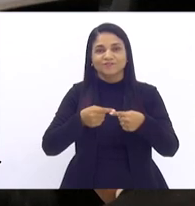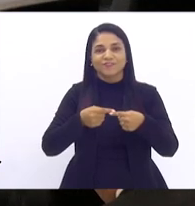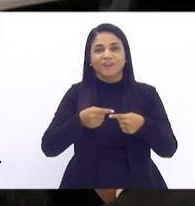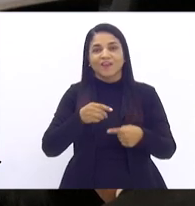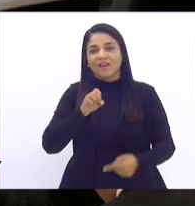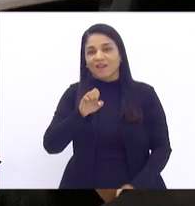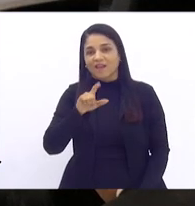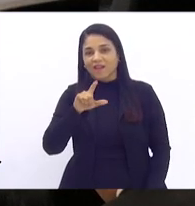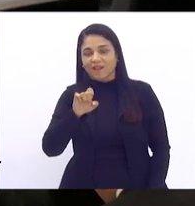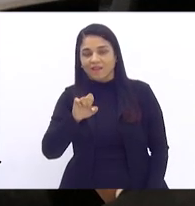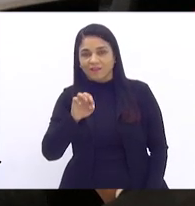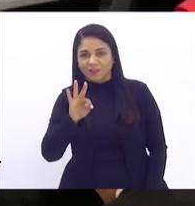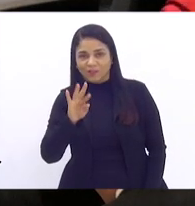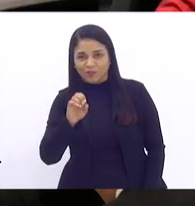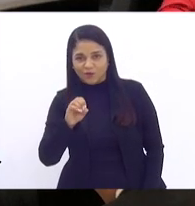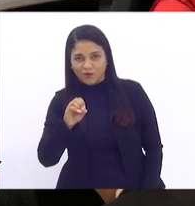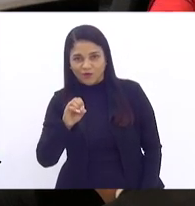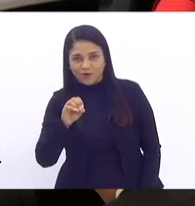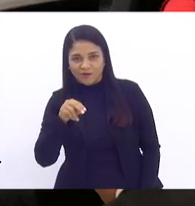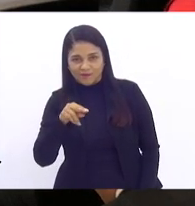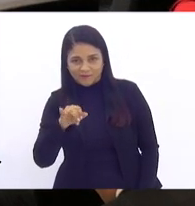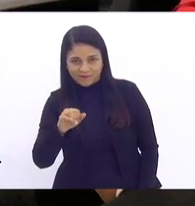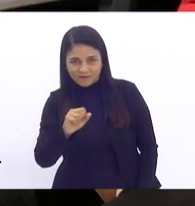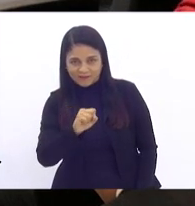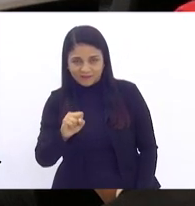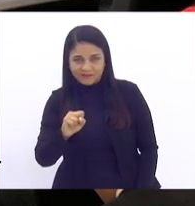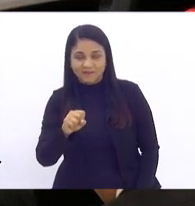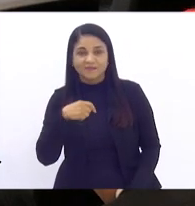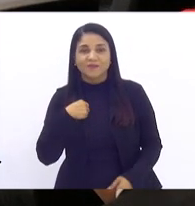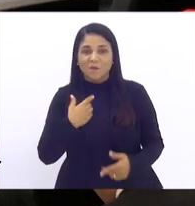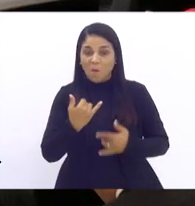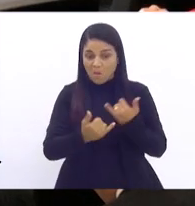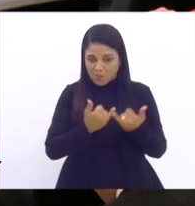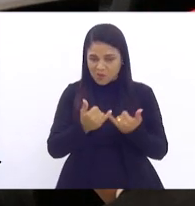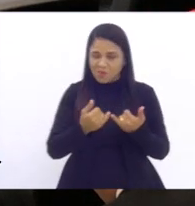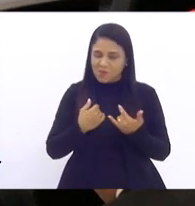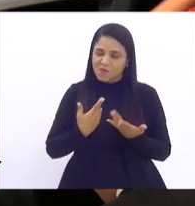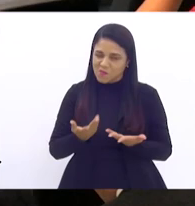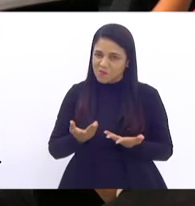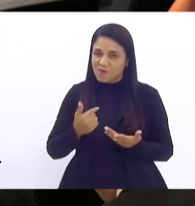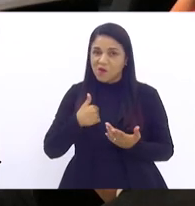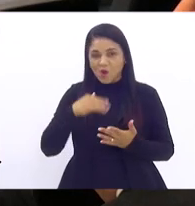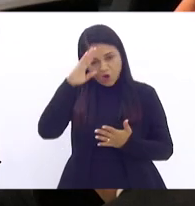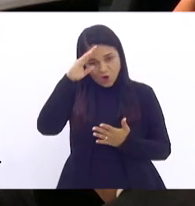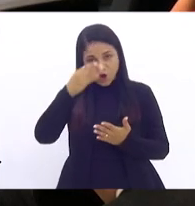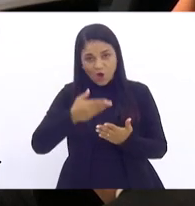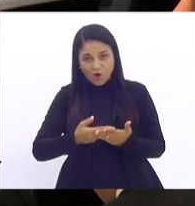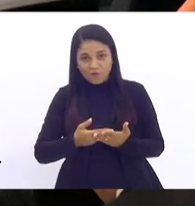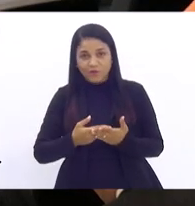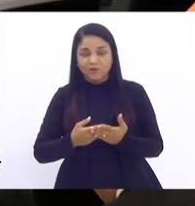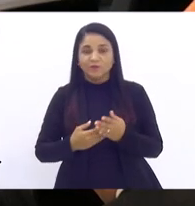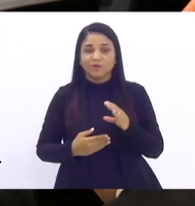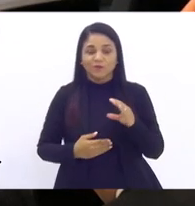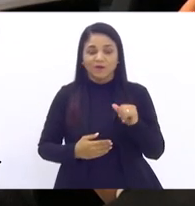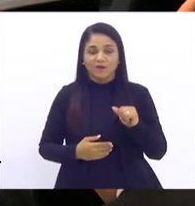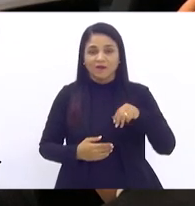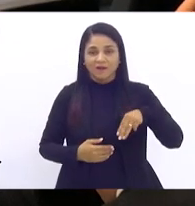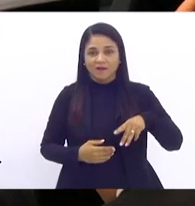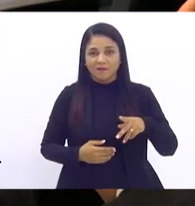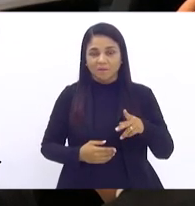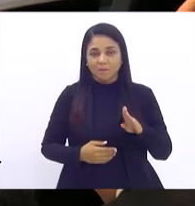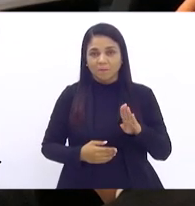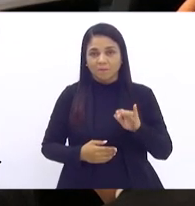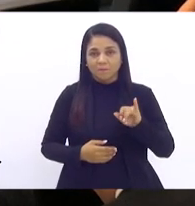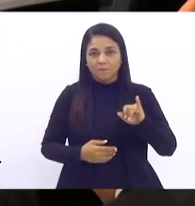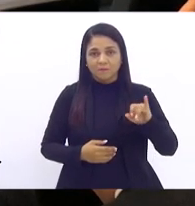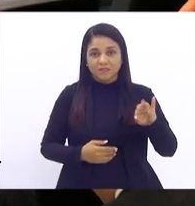eu até brinco com isso Deputado ruas é que eu confio muito mais no cambista da Esquina do que numa casa de aposta dessa